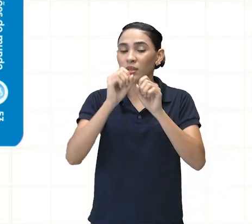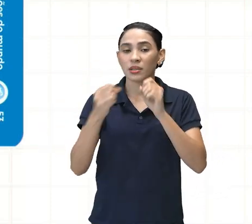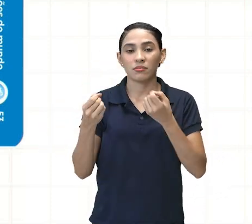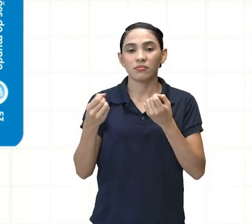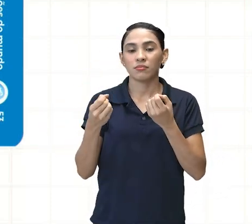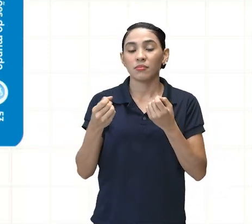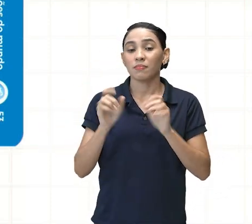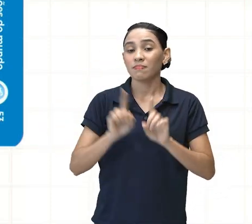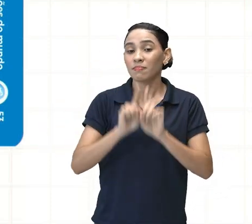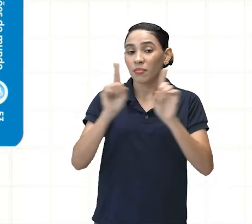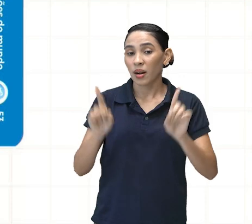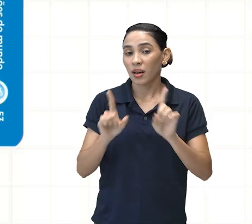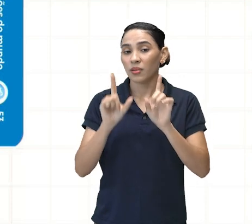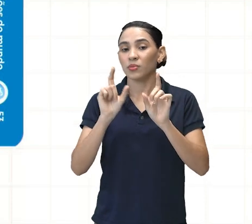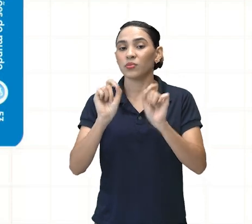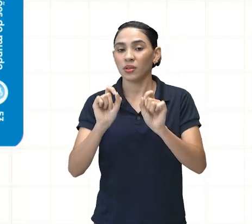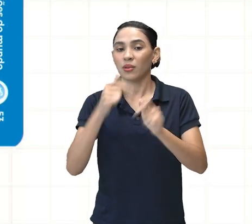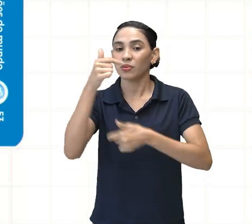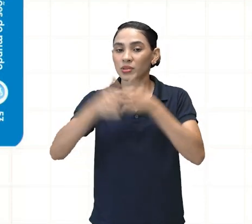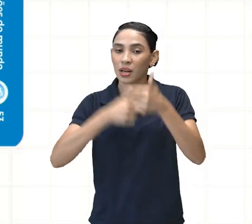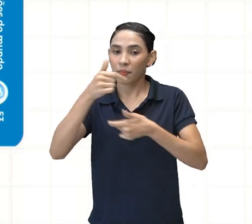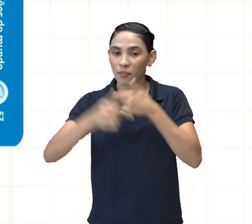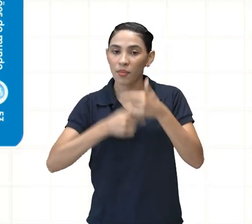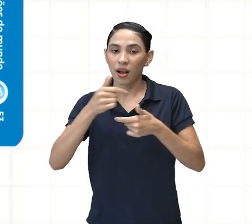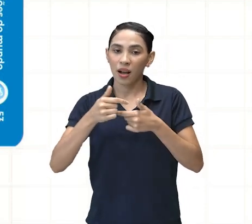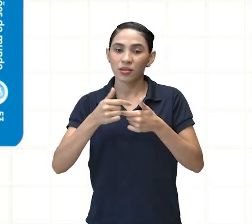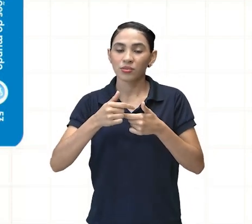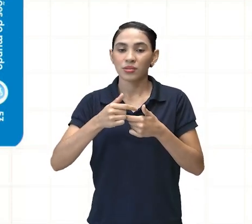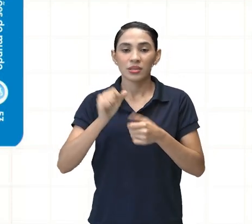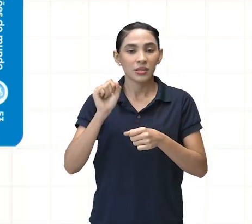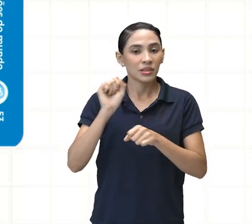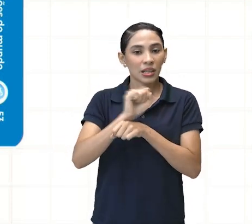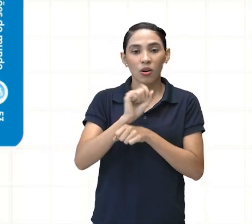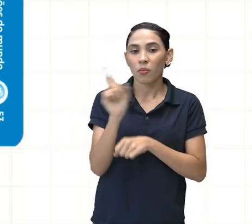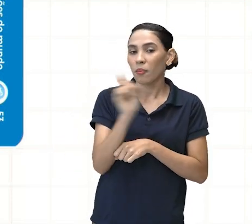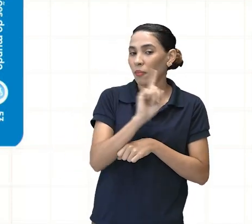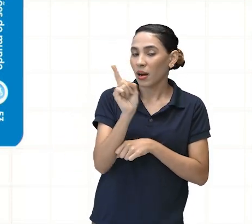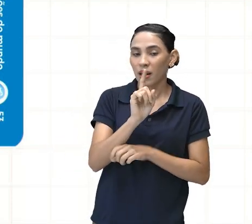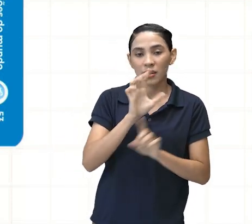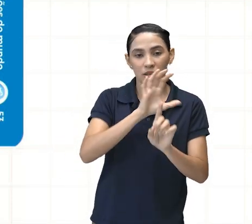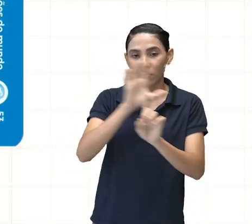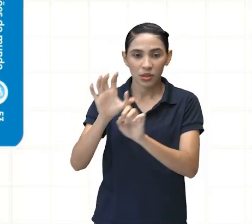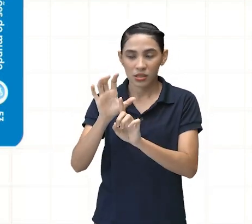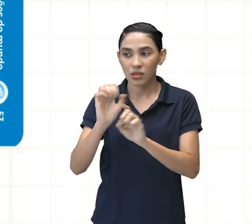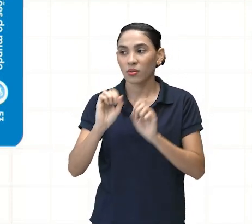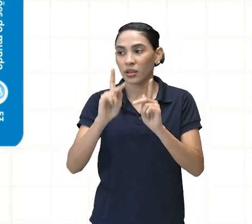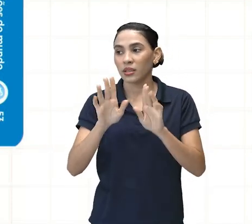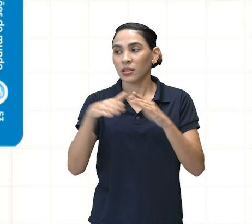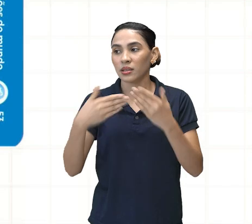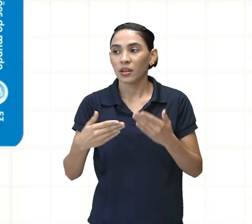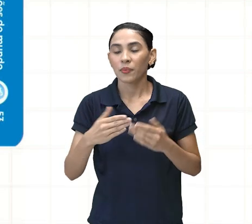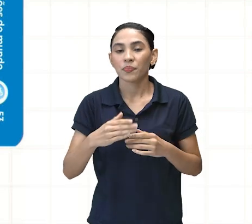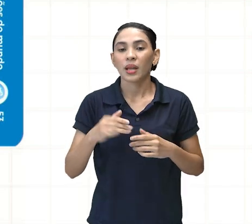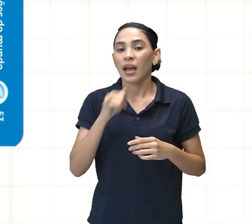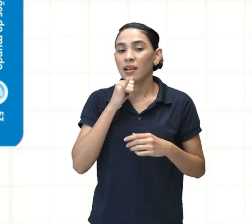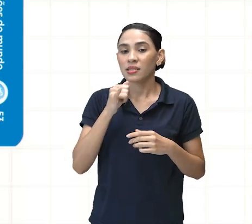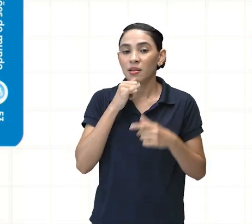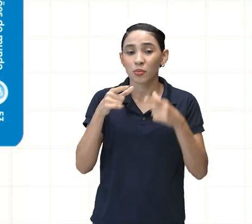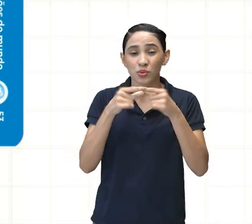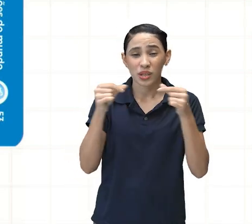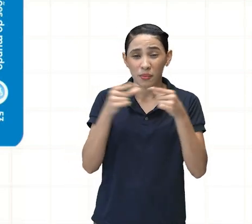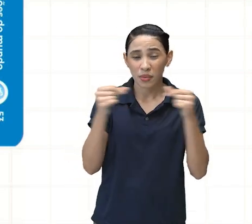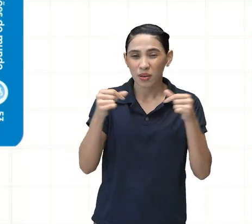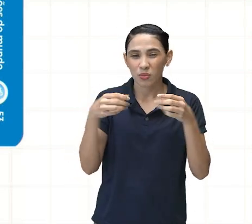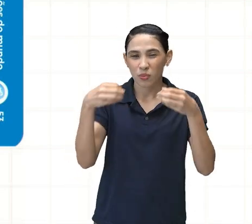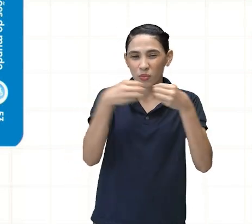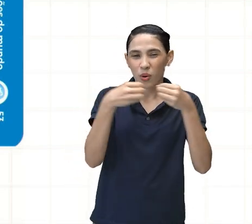surgindo, porém, os trabalhos que são realizados não acabam aí afetando, tá? Então, o Japão, que já está um pouco